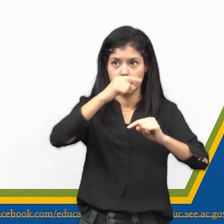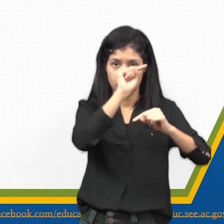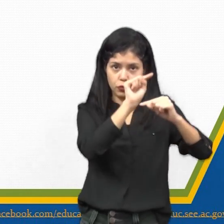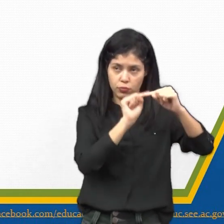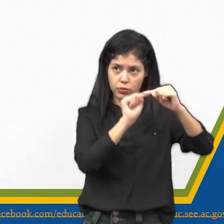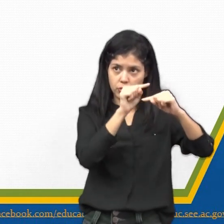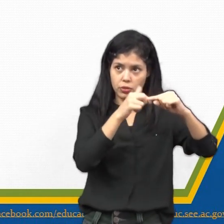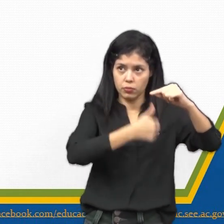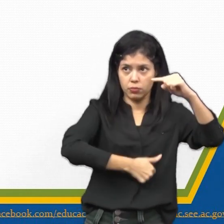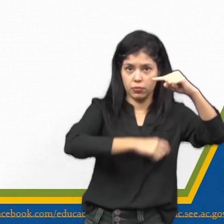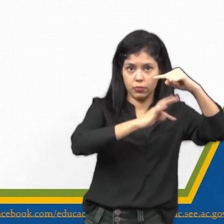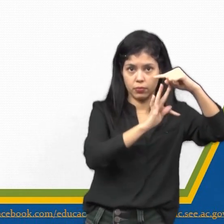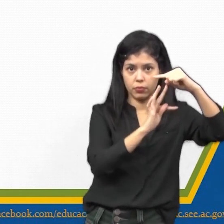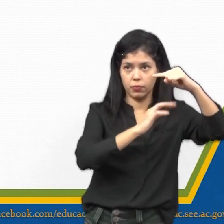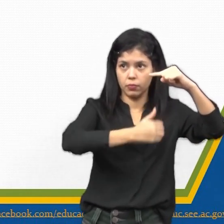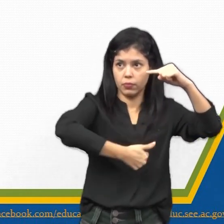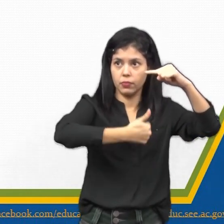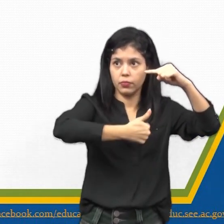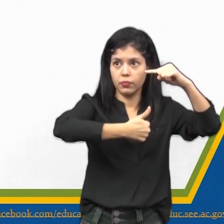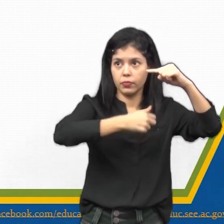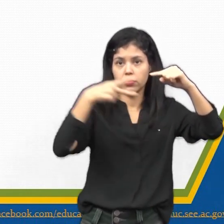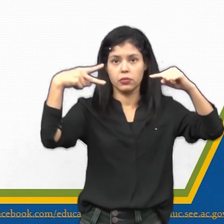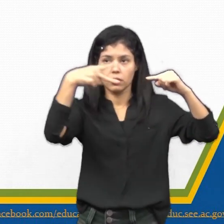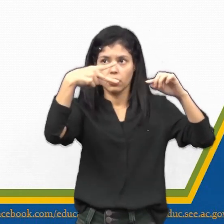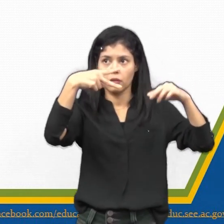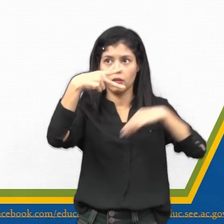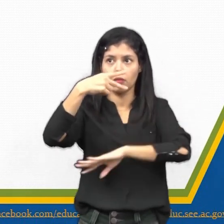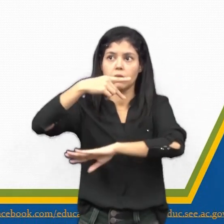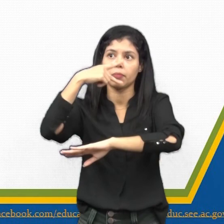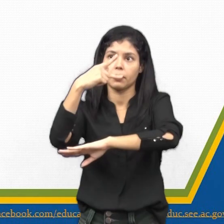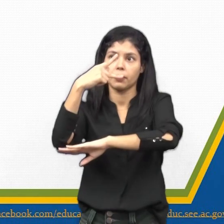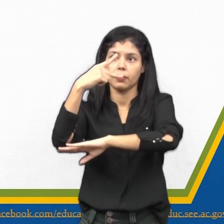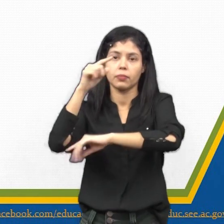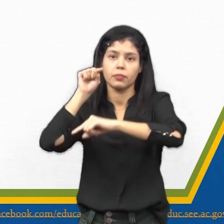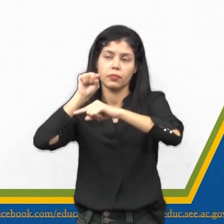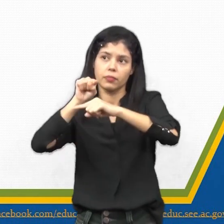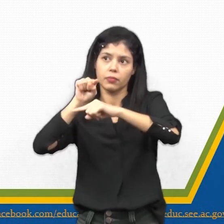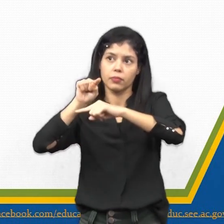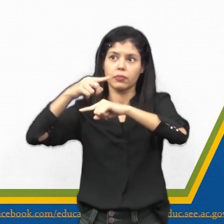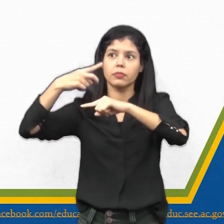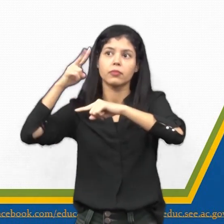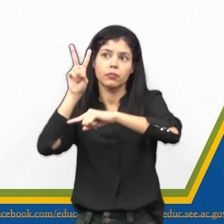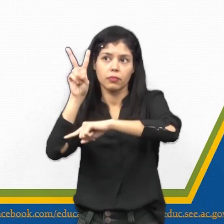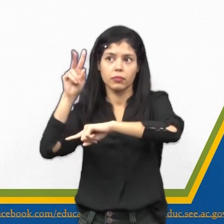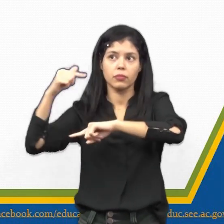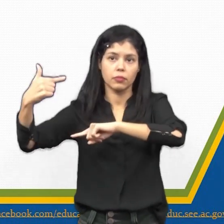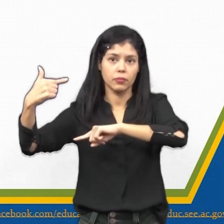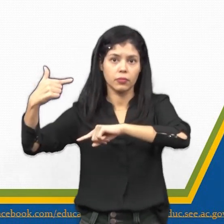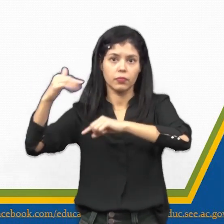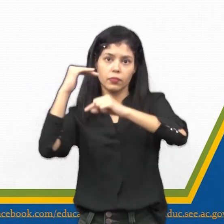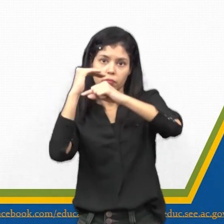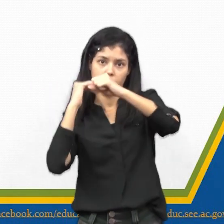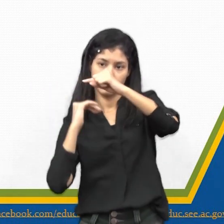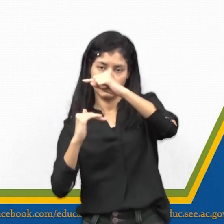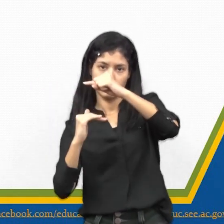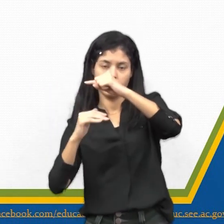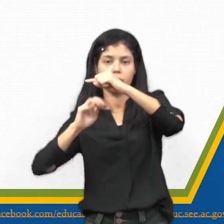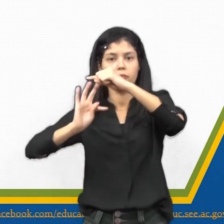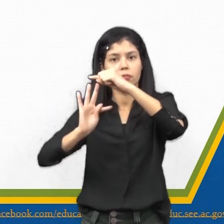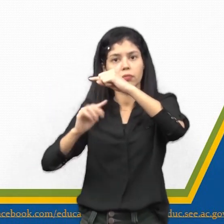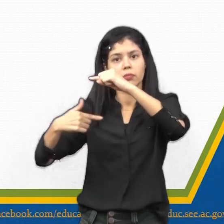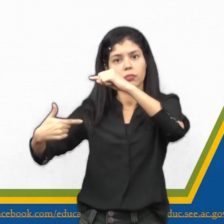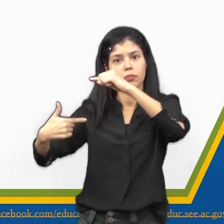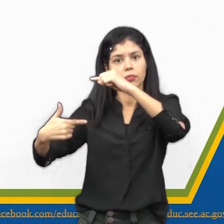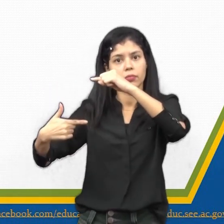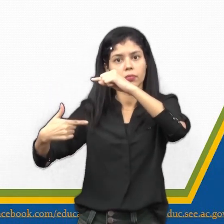pela temperatura 1, que vai ser igual a pressão 2 vezes o volume 2 dividido pela temperatura 2.